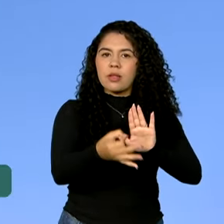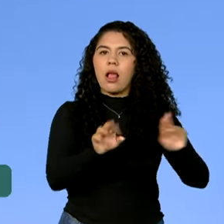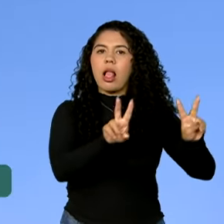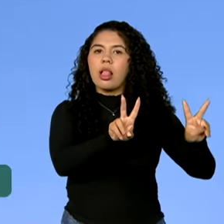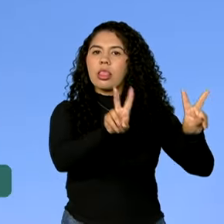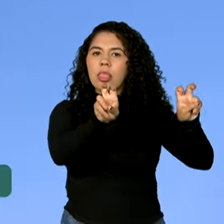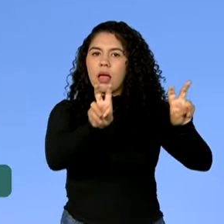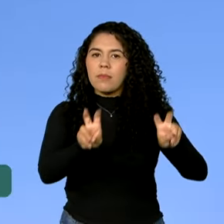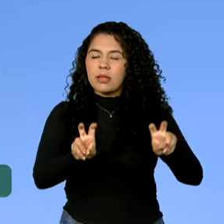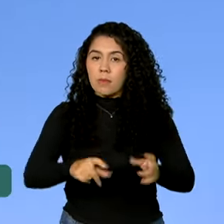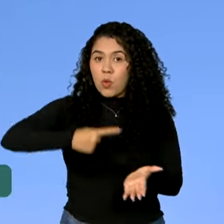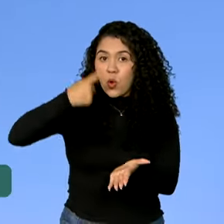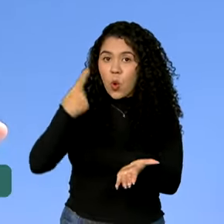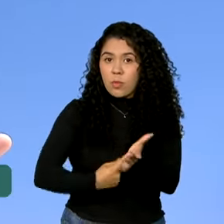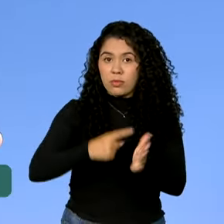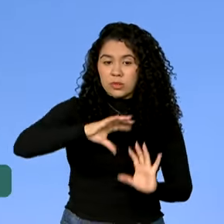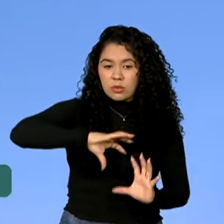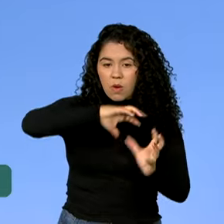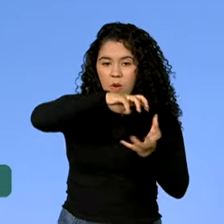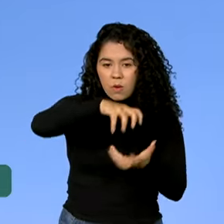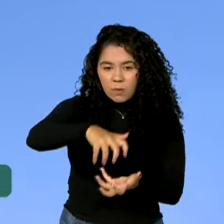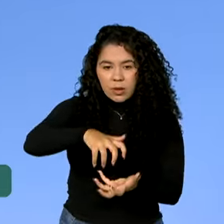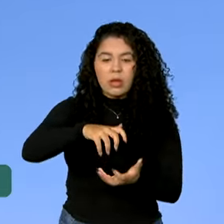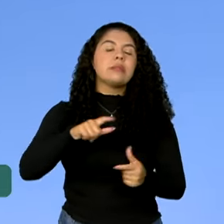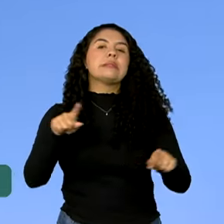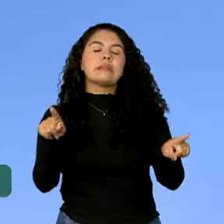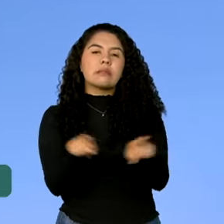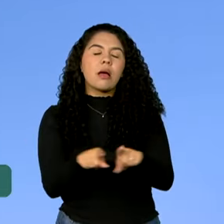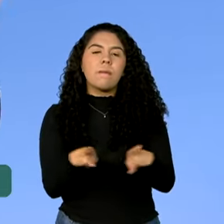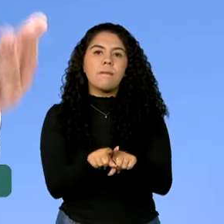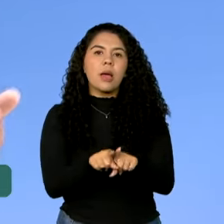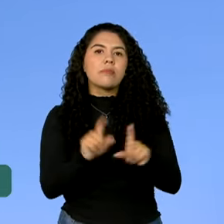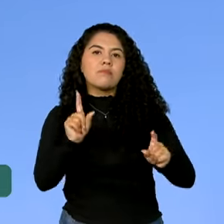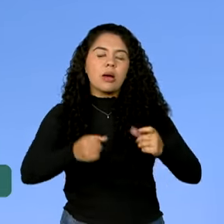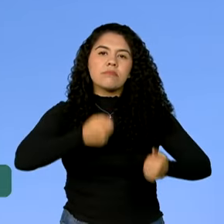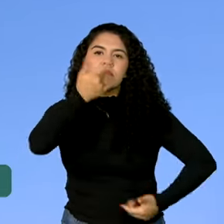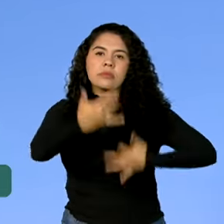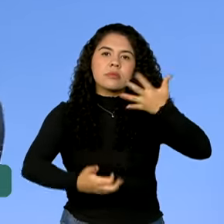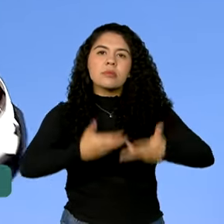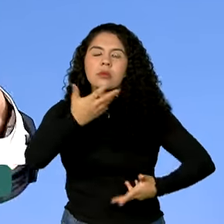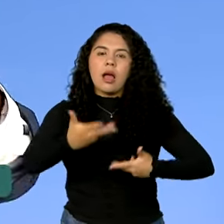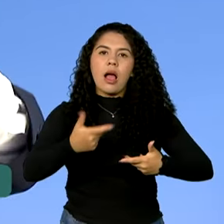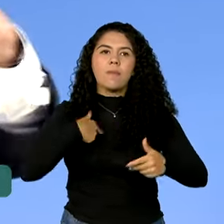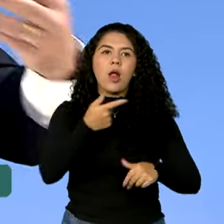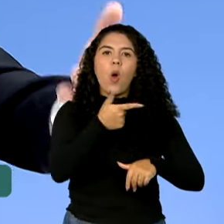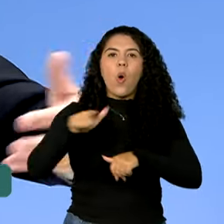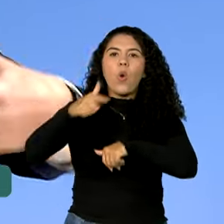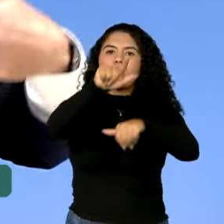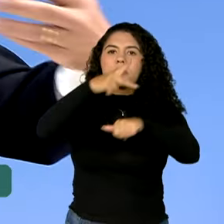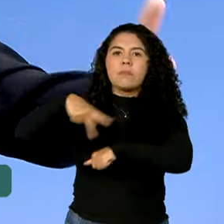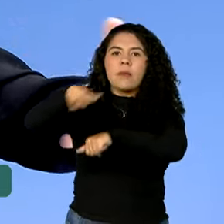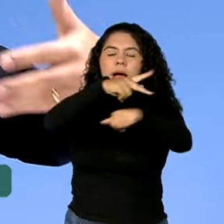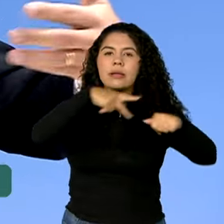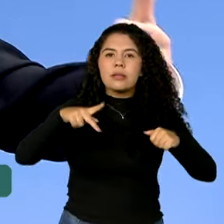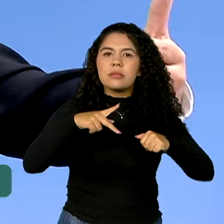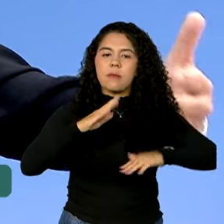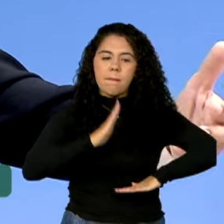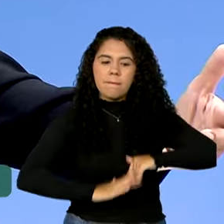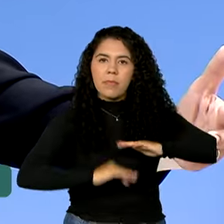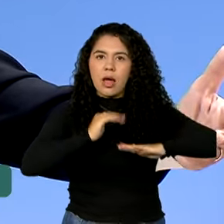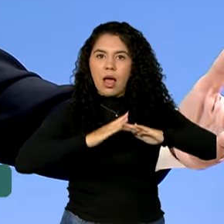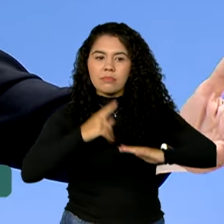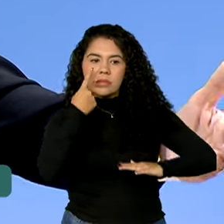da agenda global e também, até certo ponto, relatar aos outros países coisas interessantes que estejam